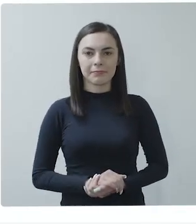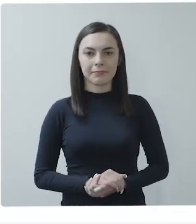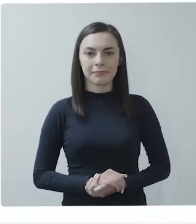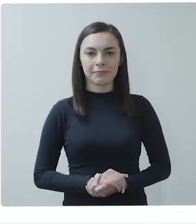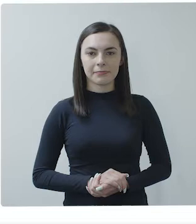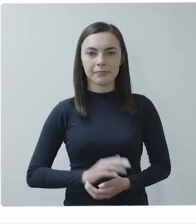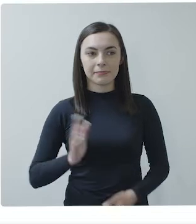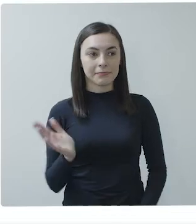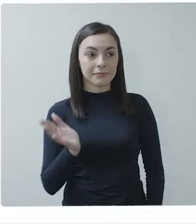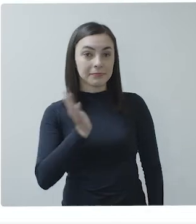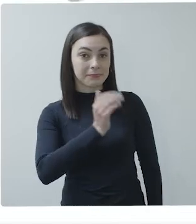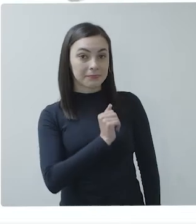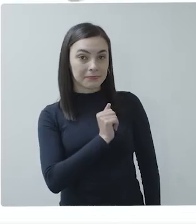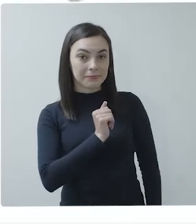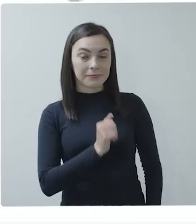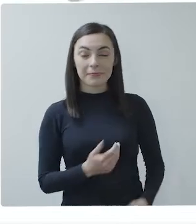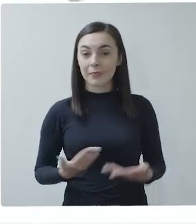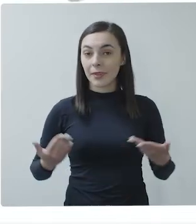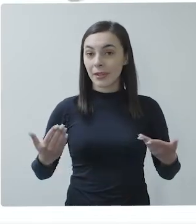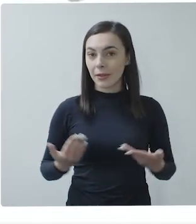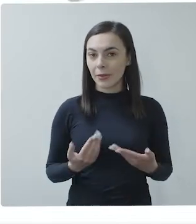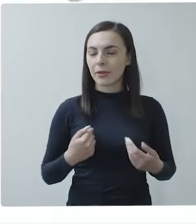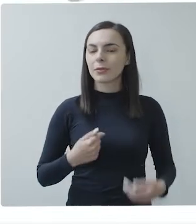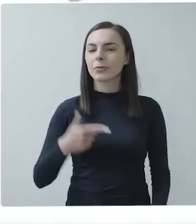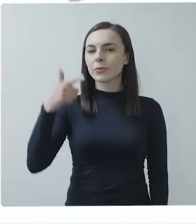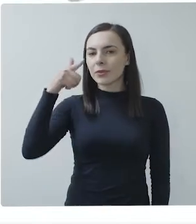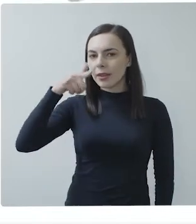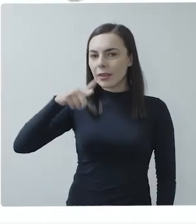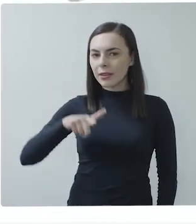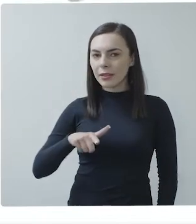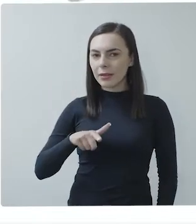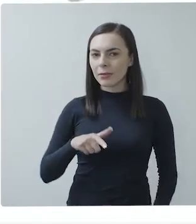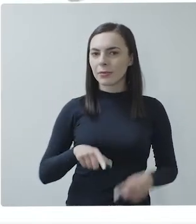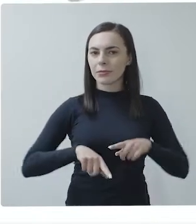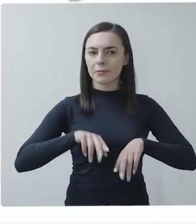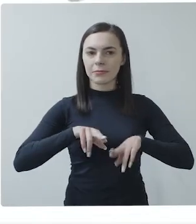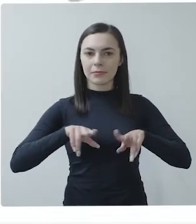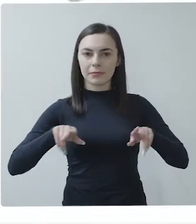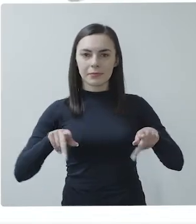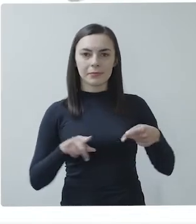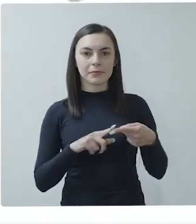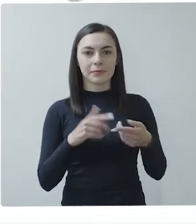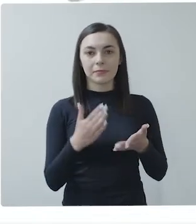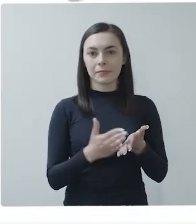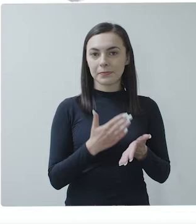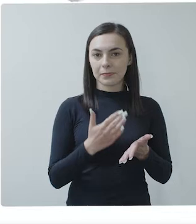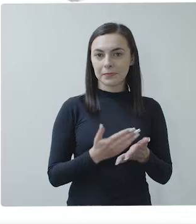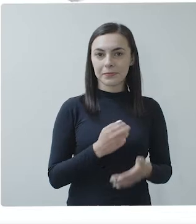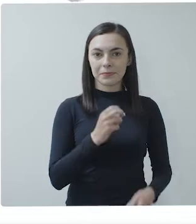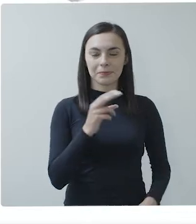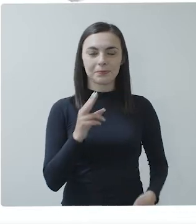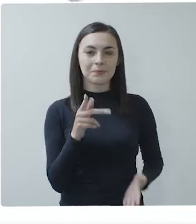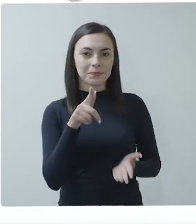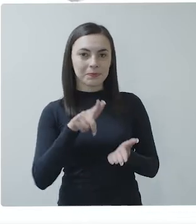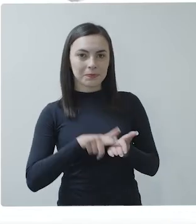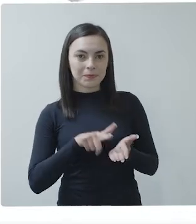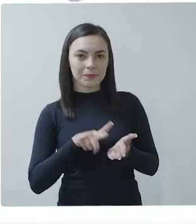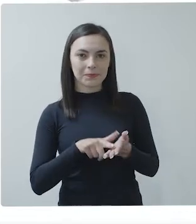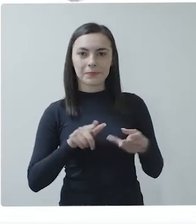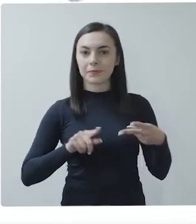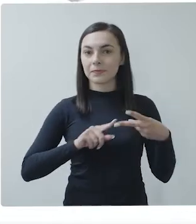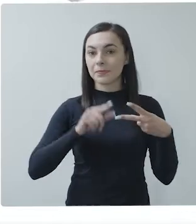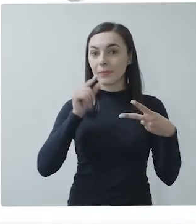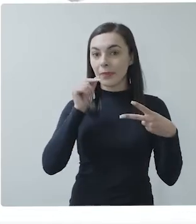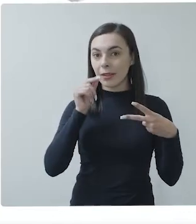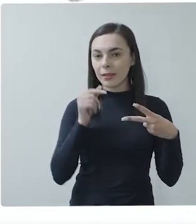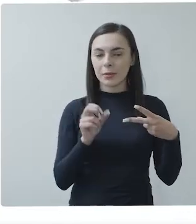Vamos lá? A professora vai repetir com vocês. Caderno, folha, lápis preto ou